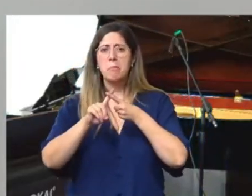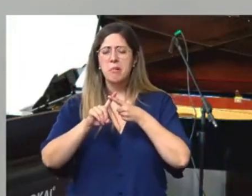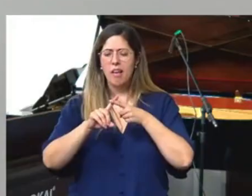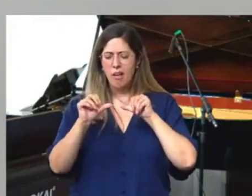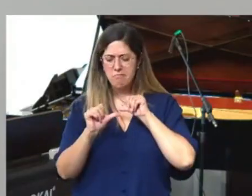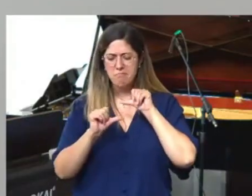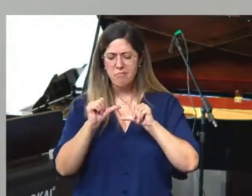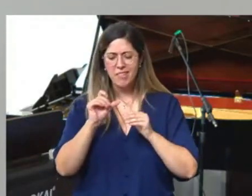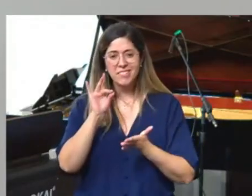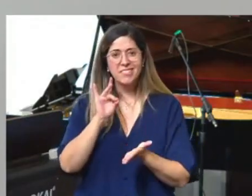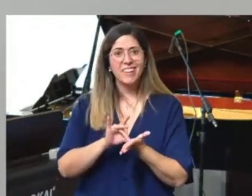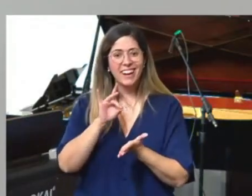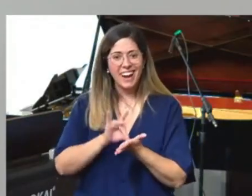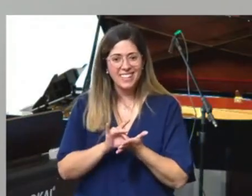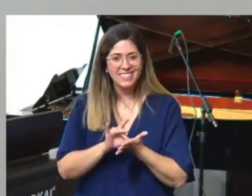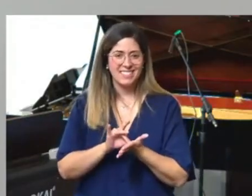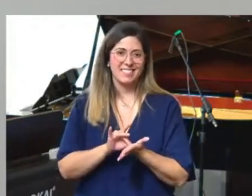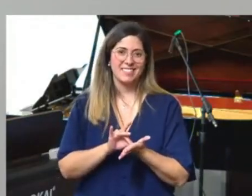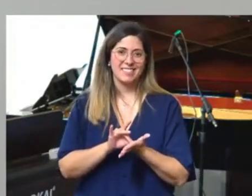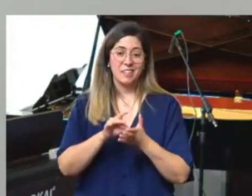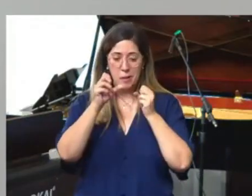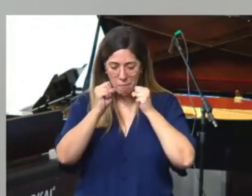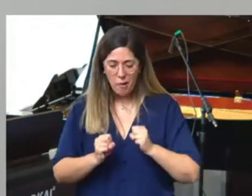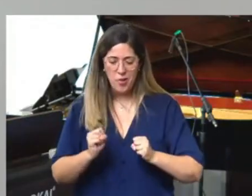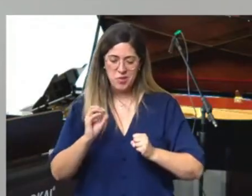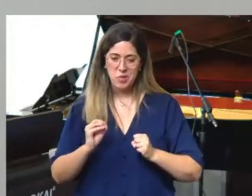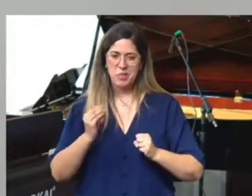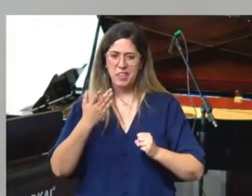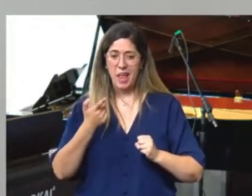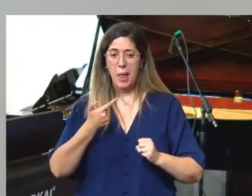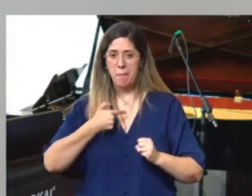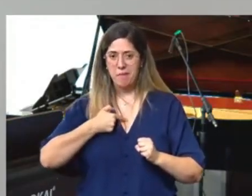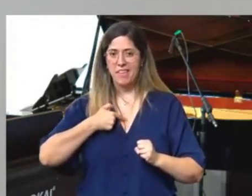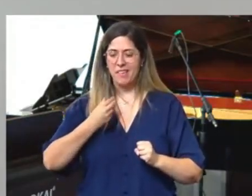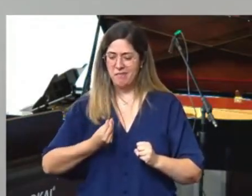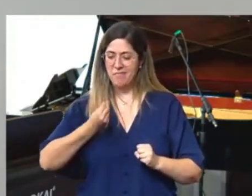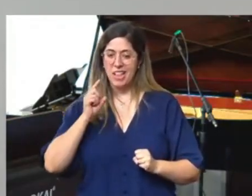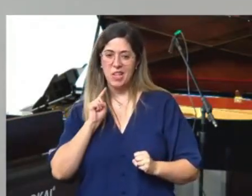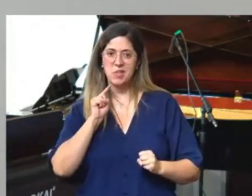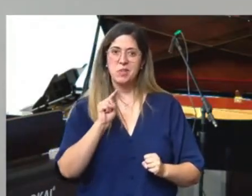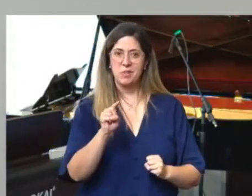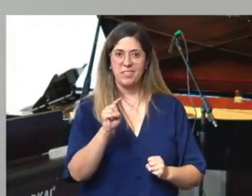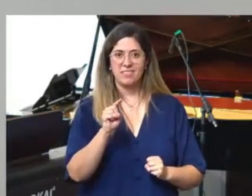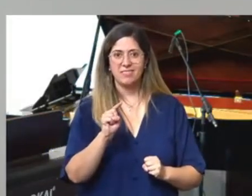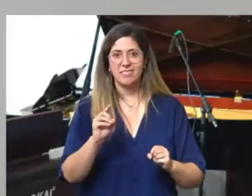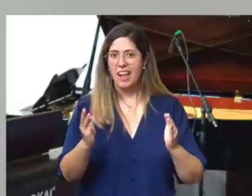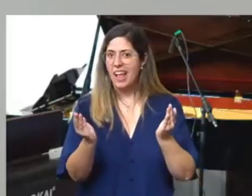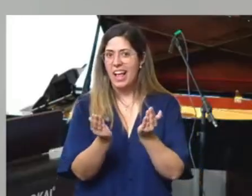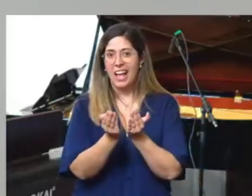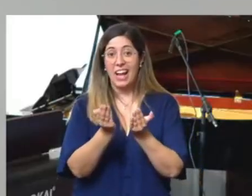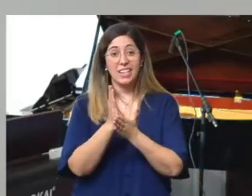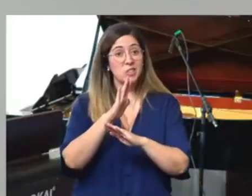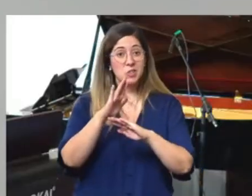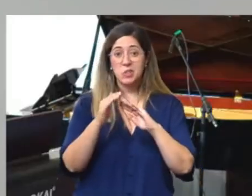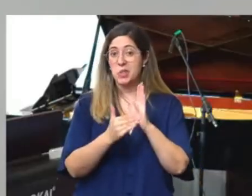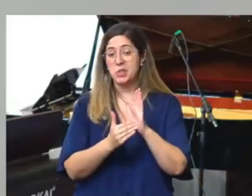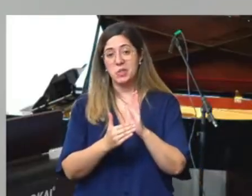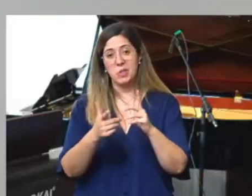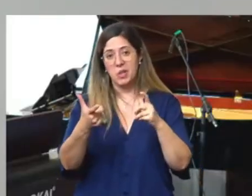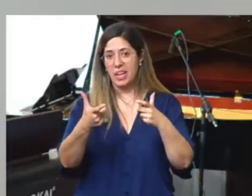mudança real pode acontecer na minha vida, na sua vida e na vida destes crentes lá em